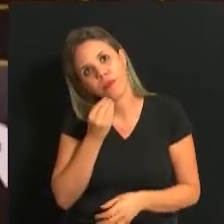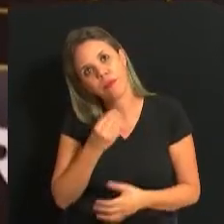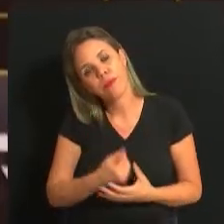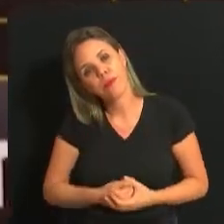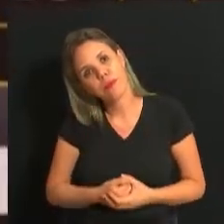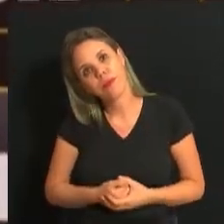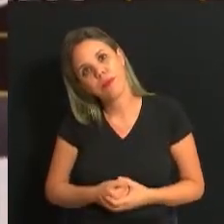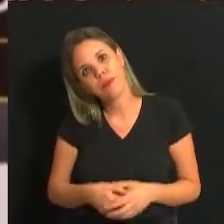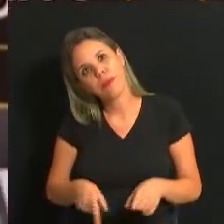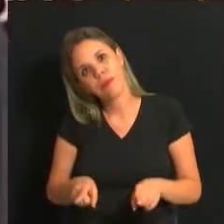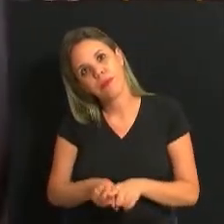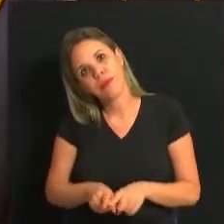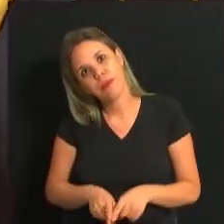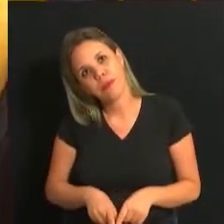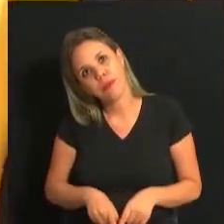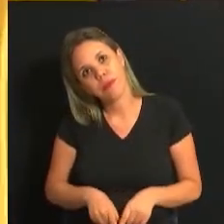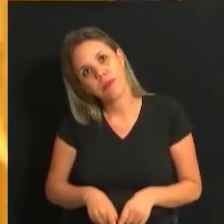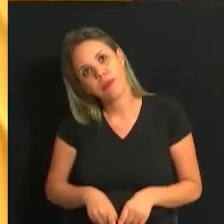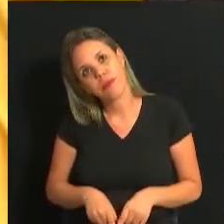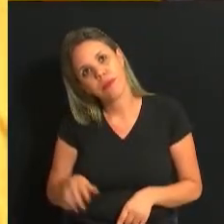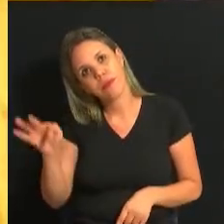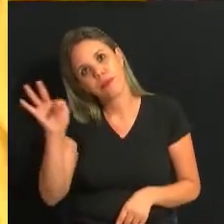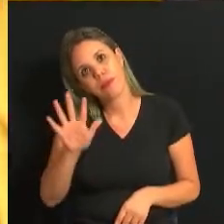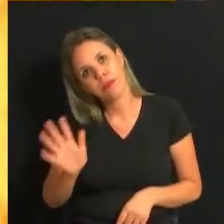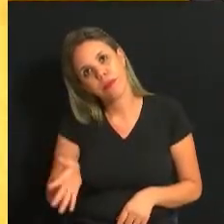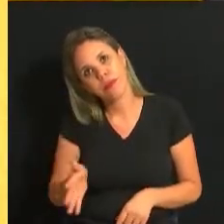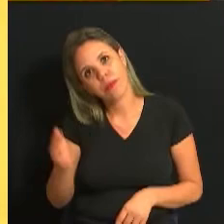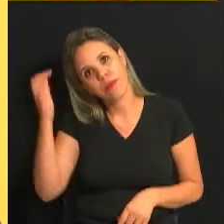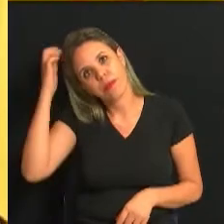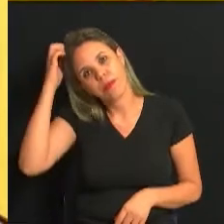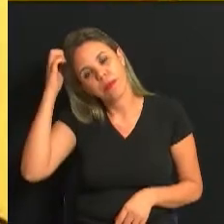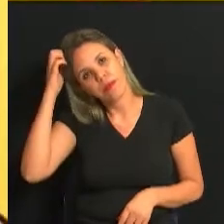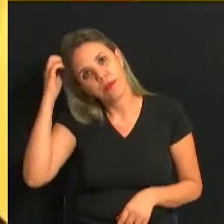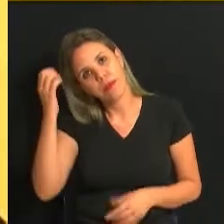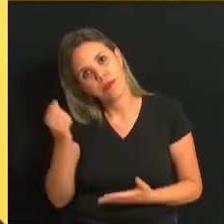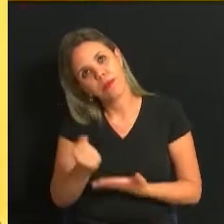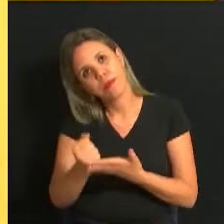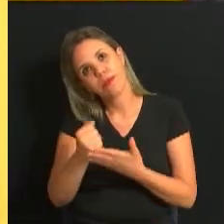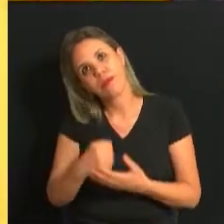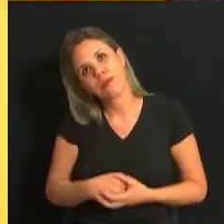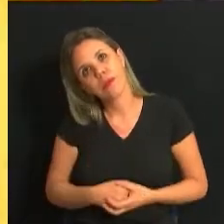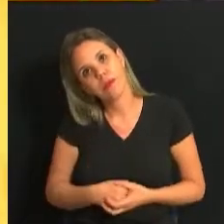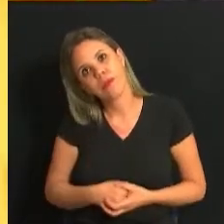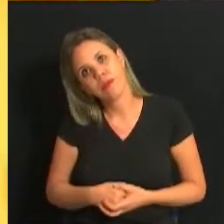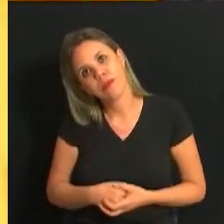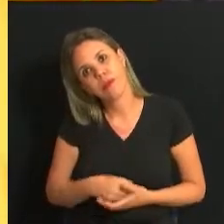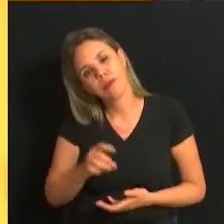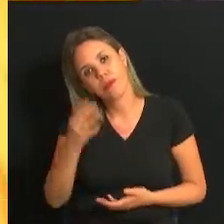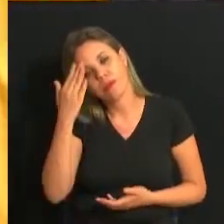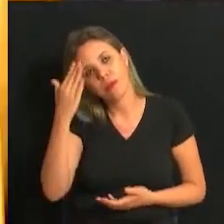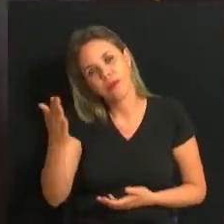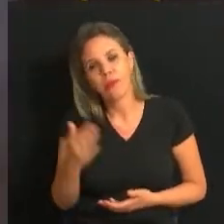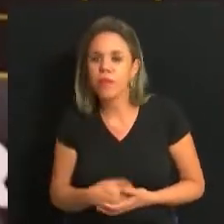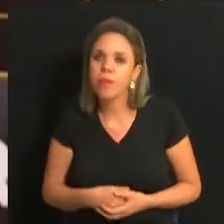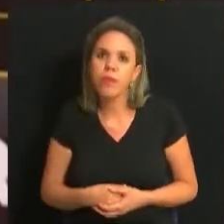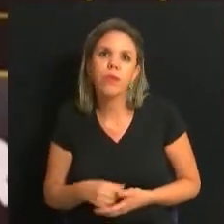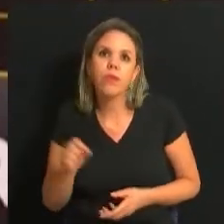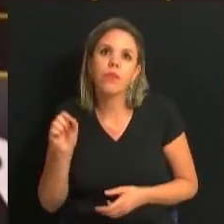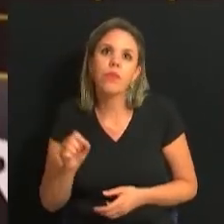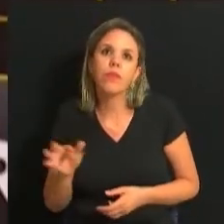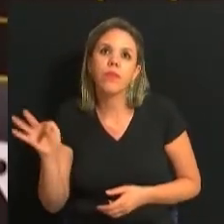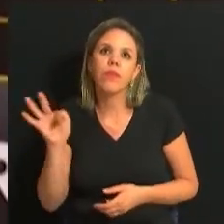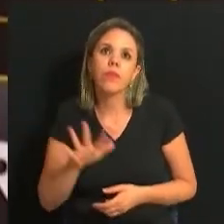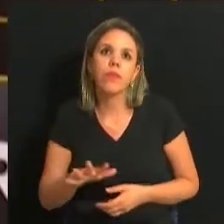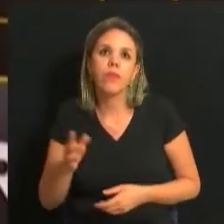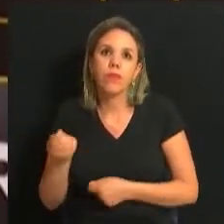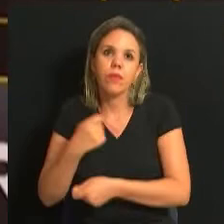Também grato ao clube, já agradeço já pela faculdade, que vai me ajudar. E é só gratidão. Faculdade do quê? Vou fazer